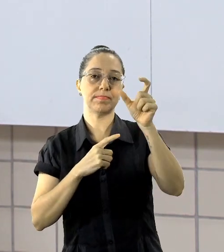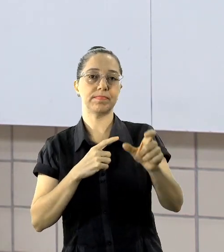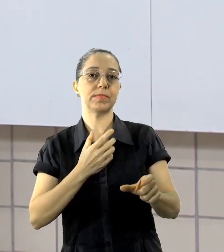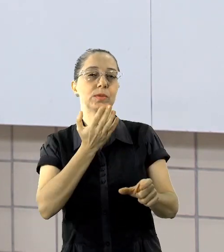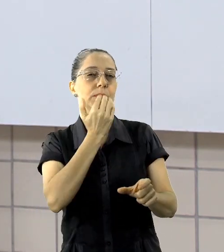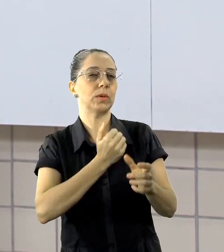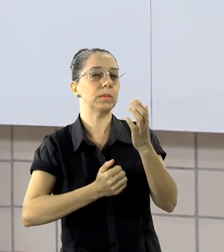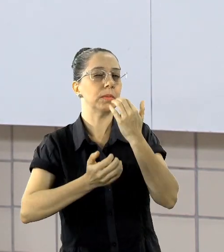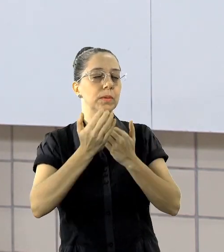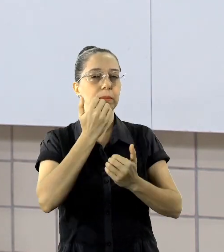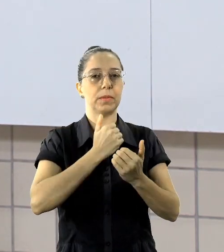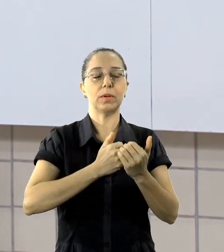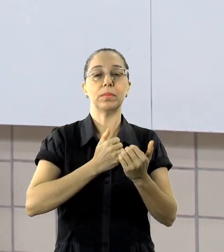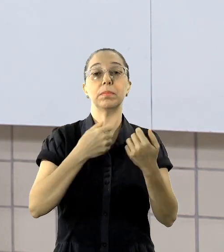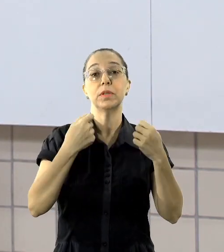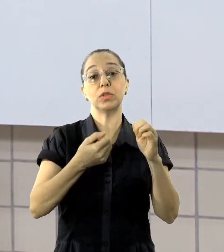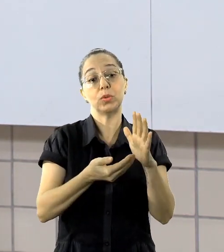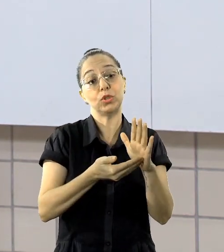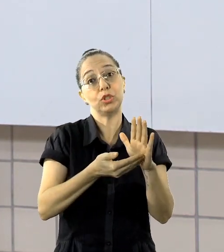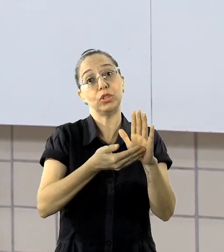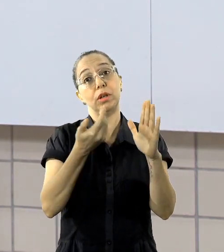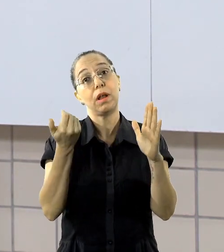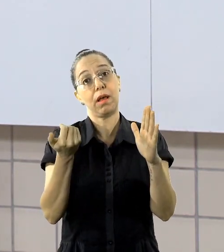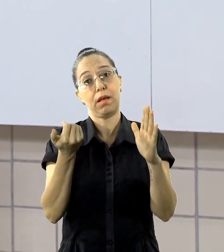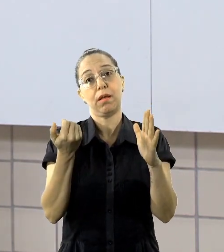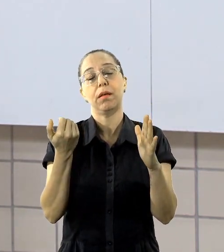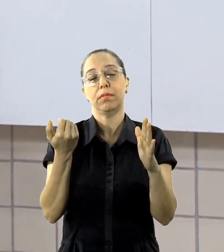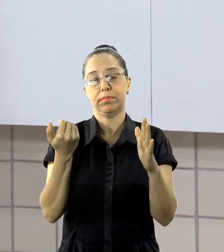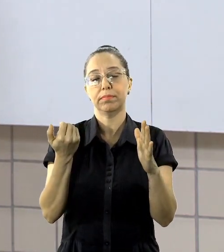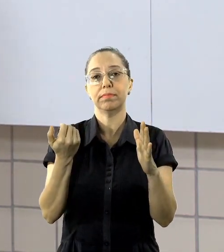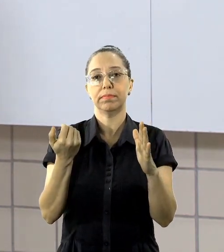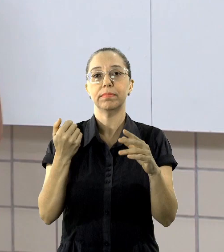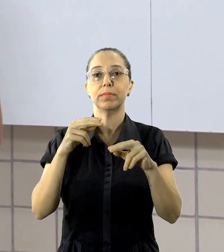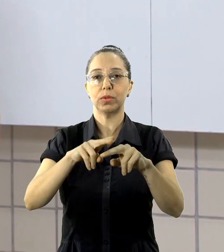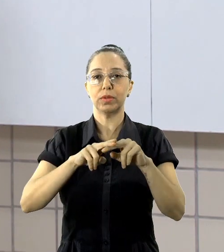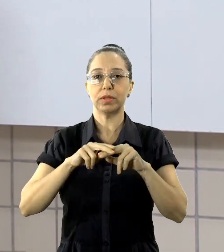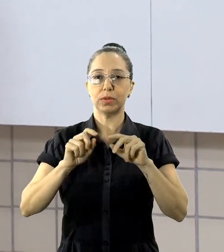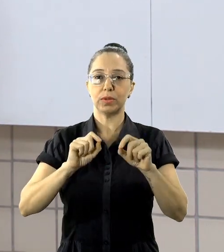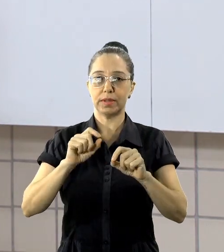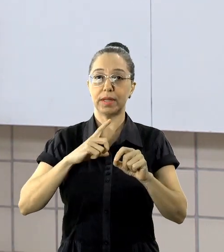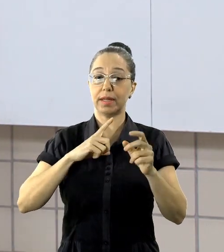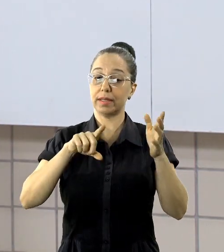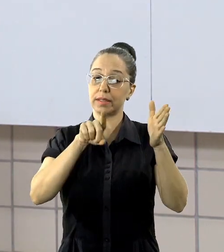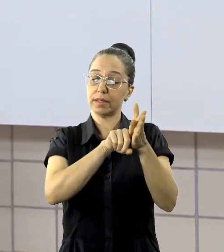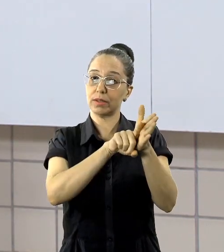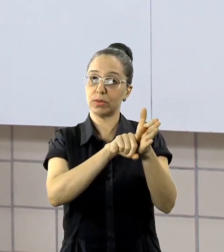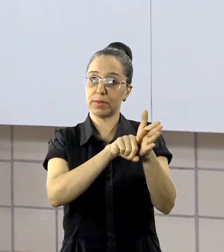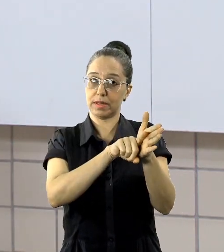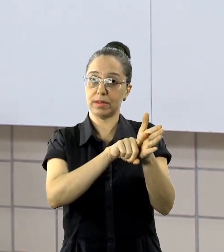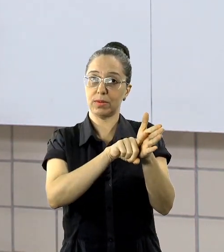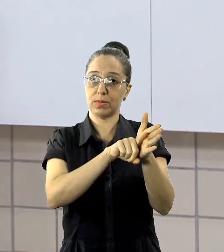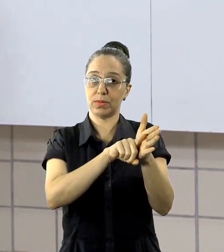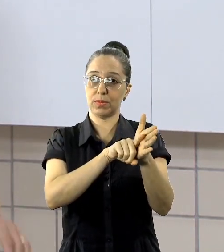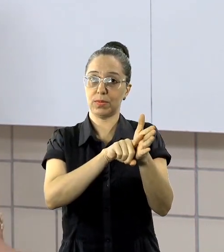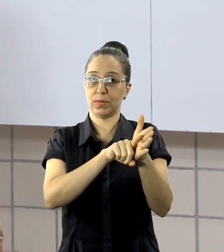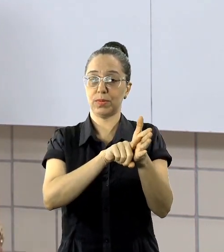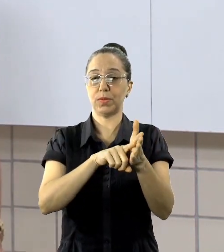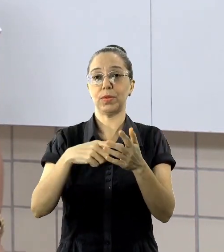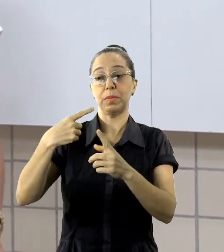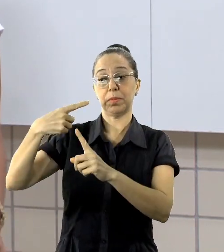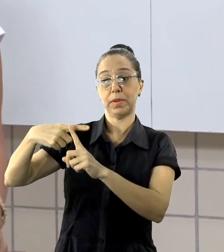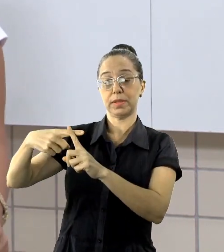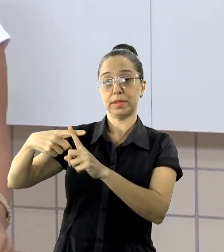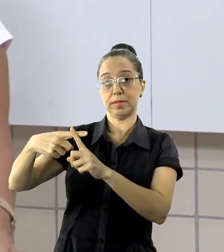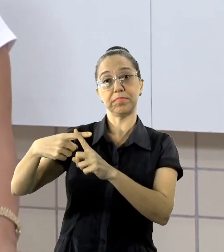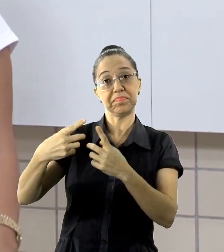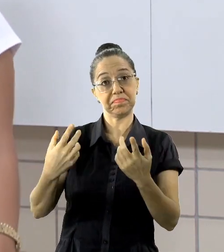frutas, nós precisamos retirar frutas daquela cesta. Então, nós utilizamos uma subtração, 2 operações que